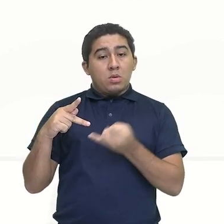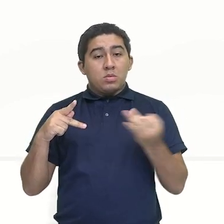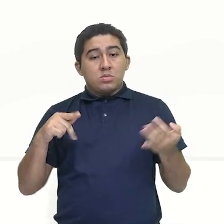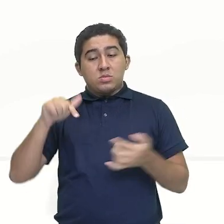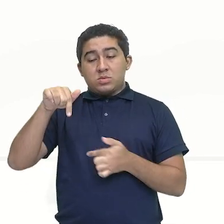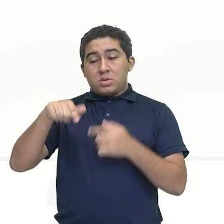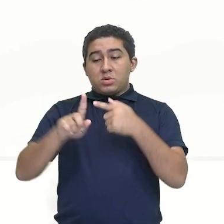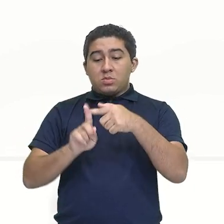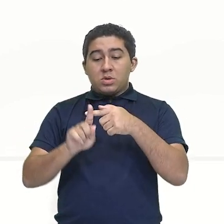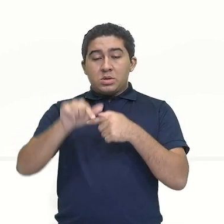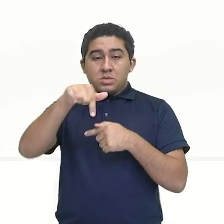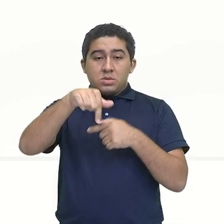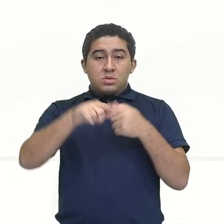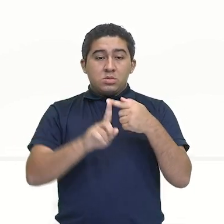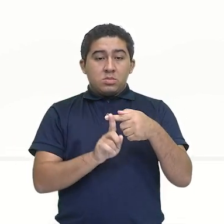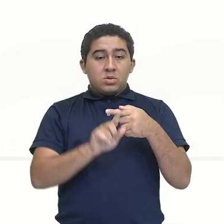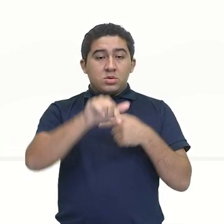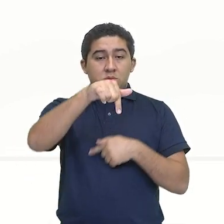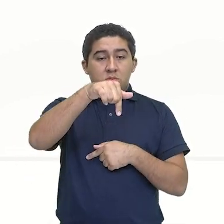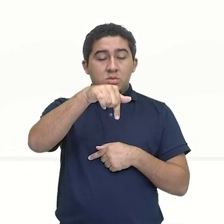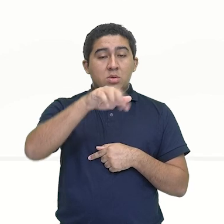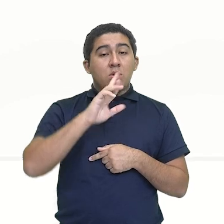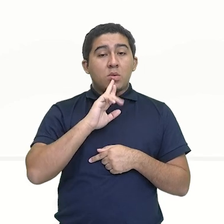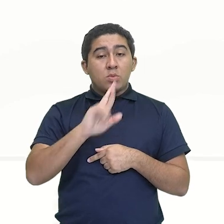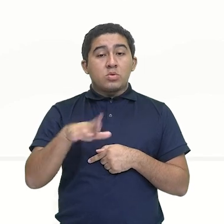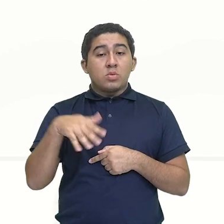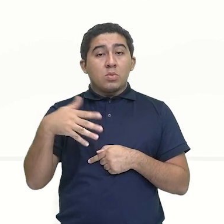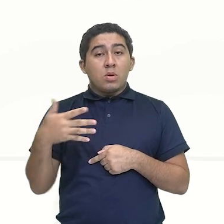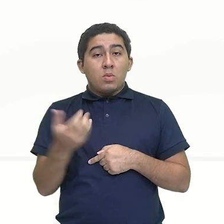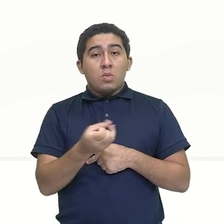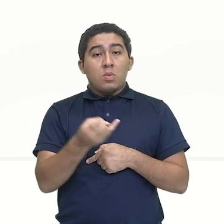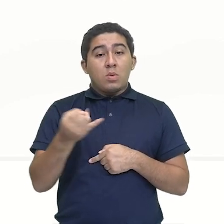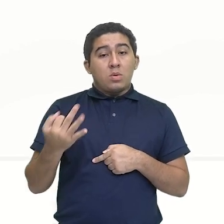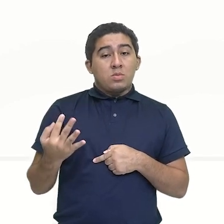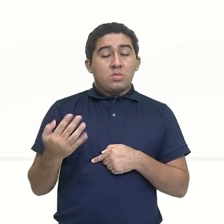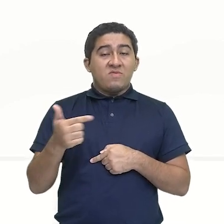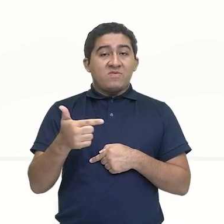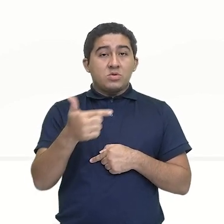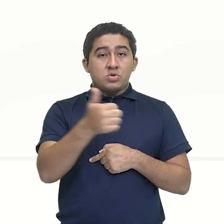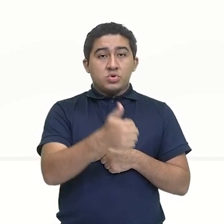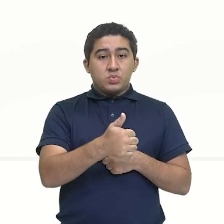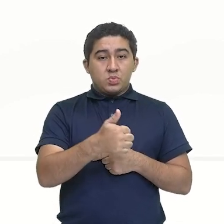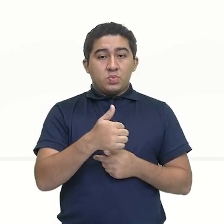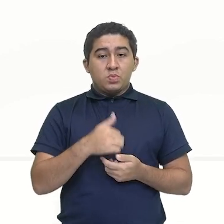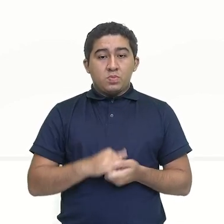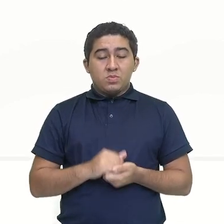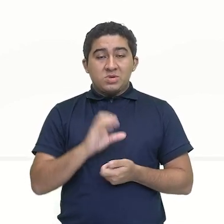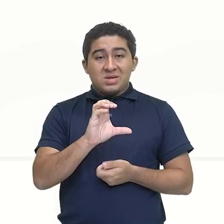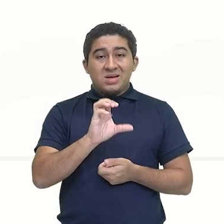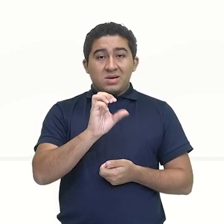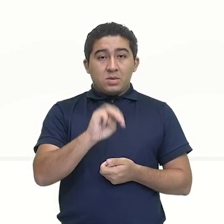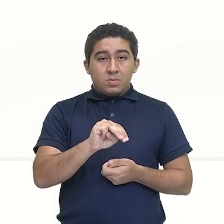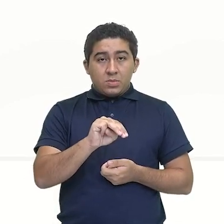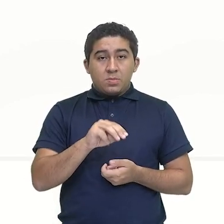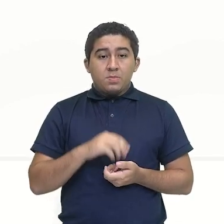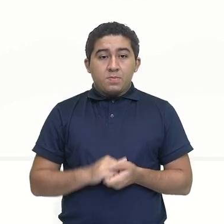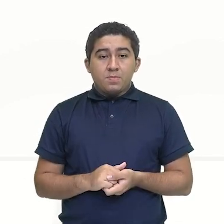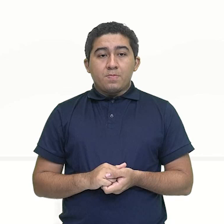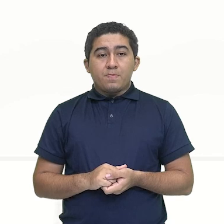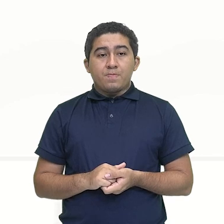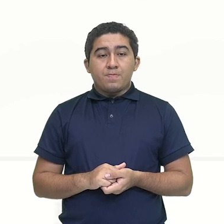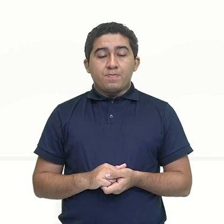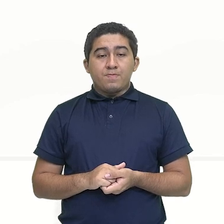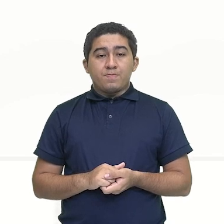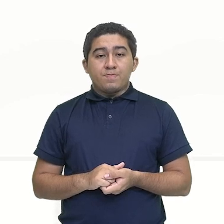de 7 mais 7 mais 7, que totaliza então 21